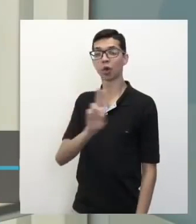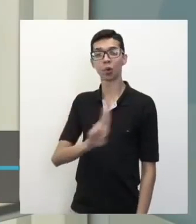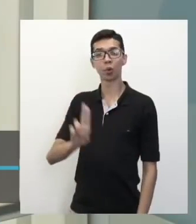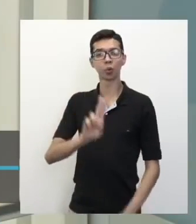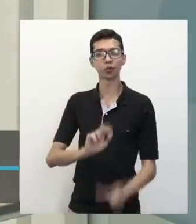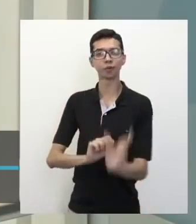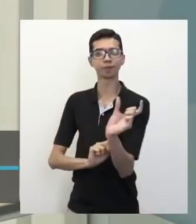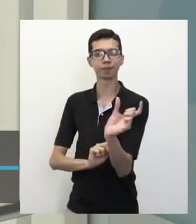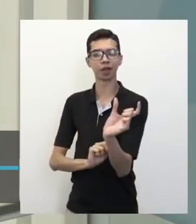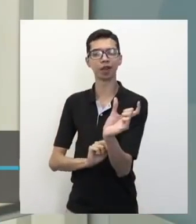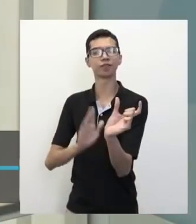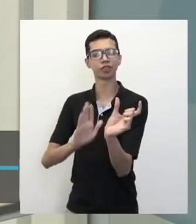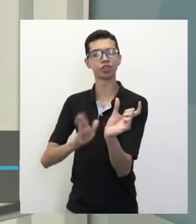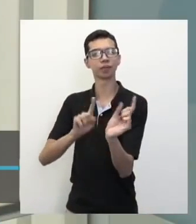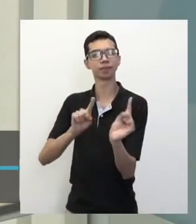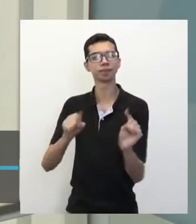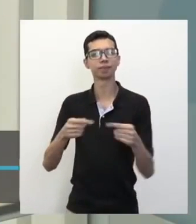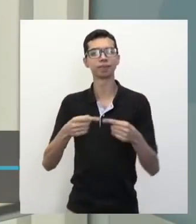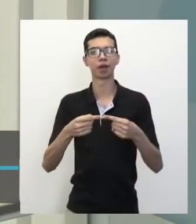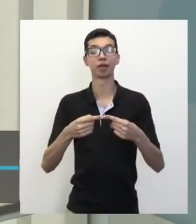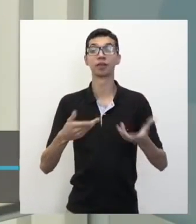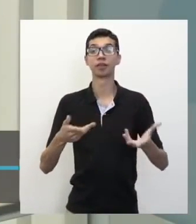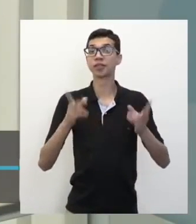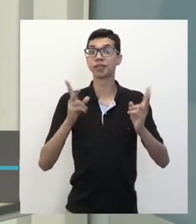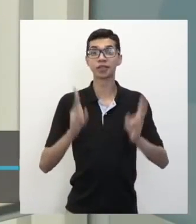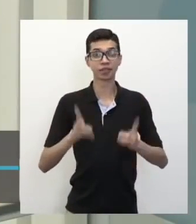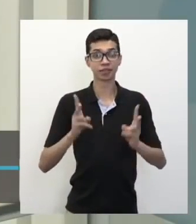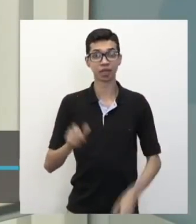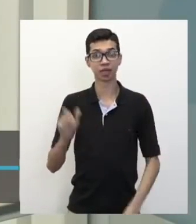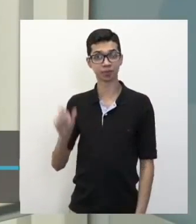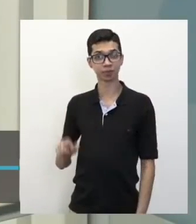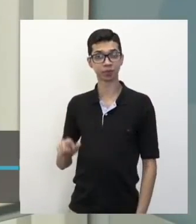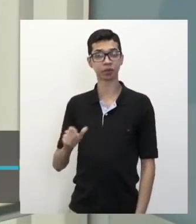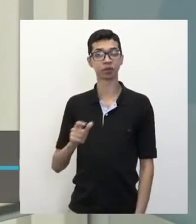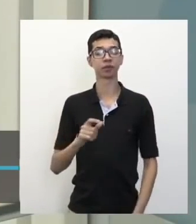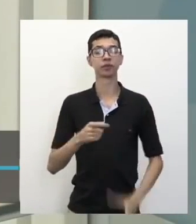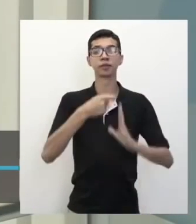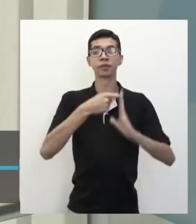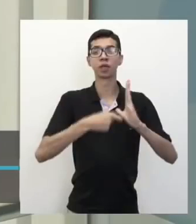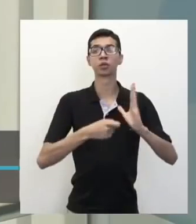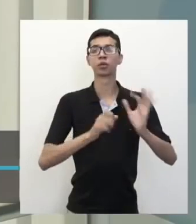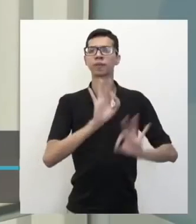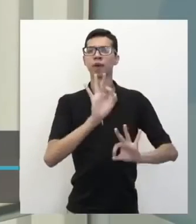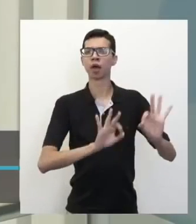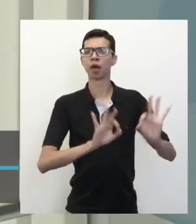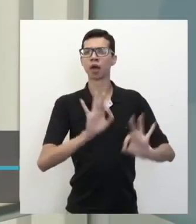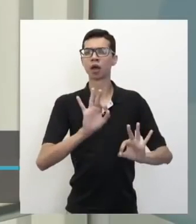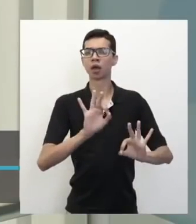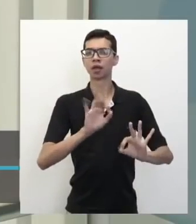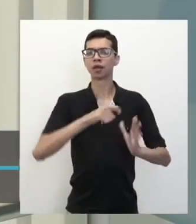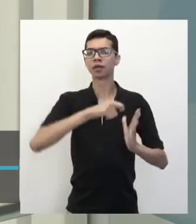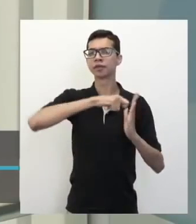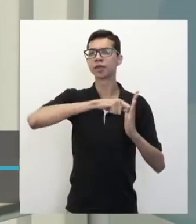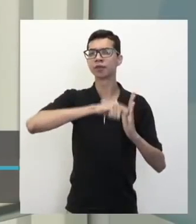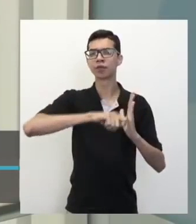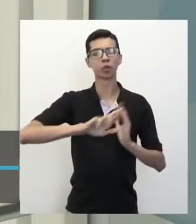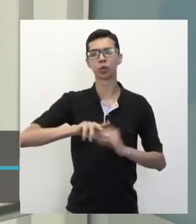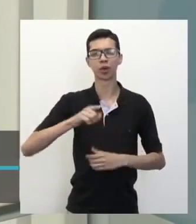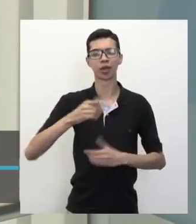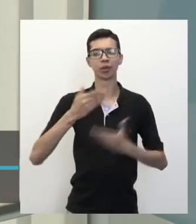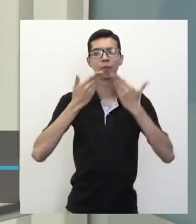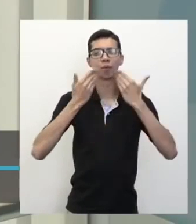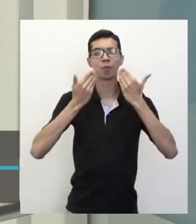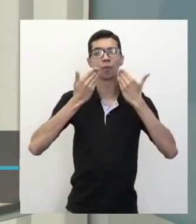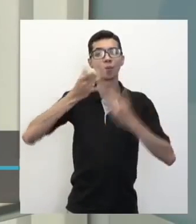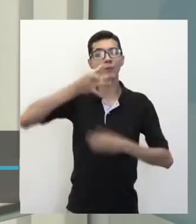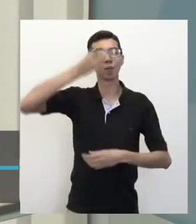empregou. E nem sempre o que ele colocou é o que você vai absorver. Por quê? Porque depende